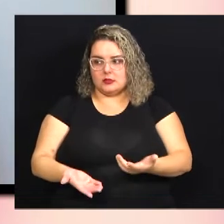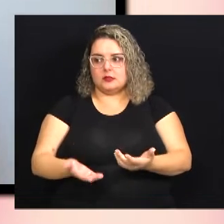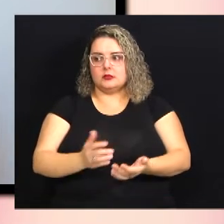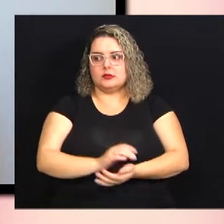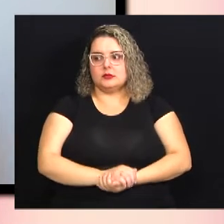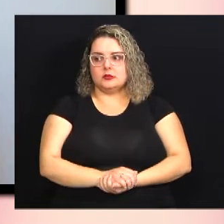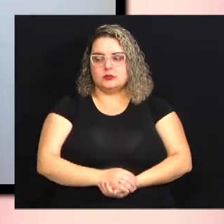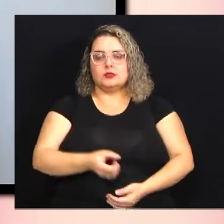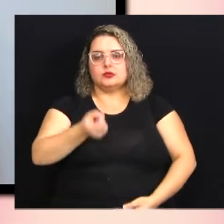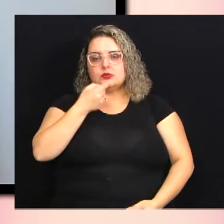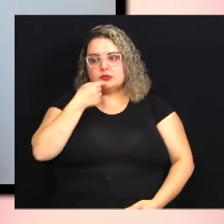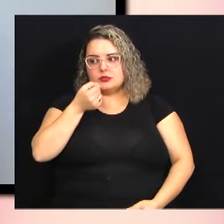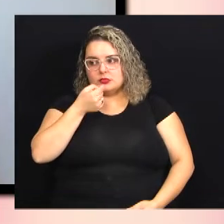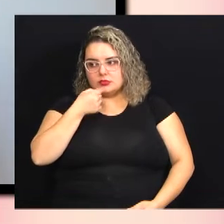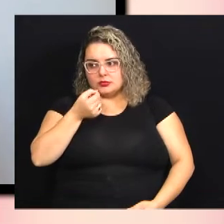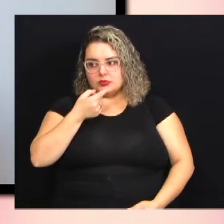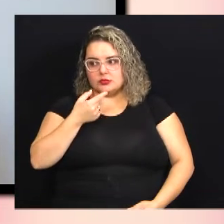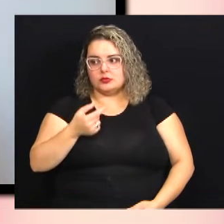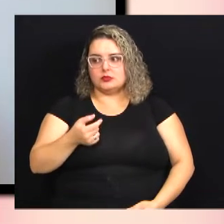nos medicamentos